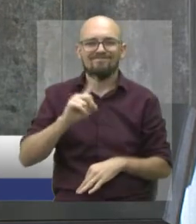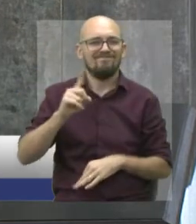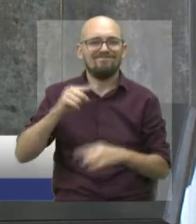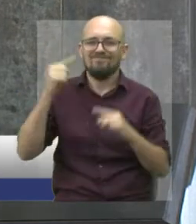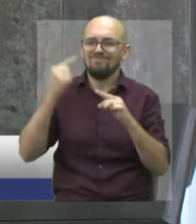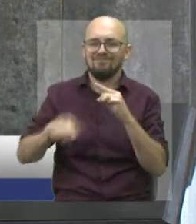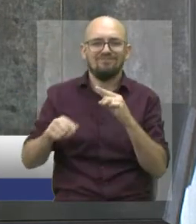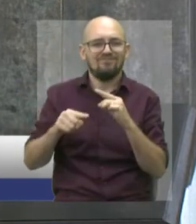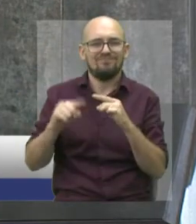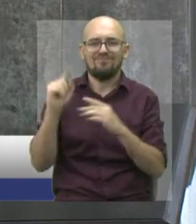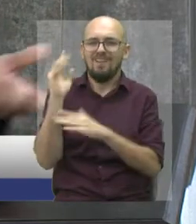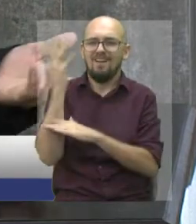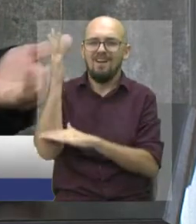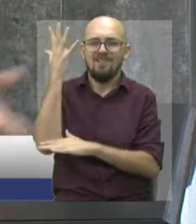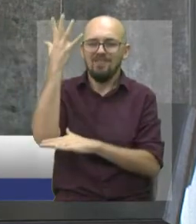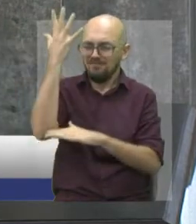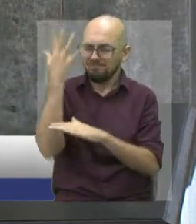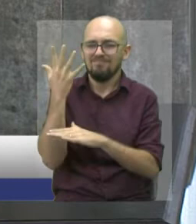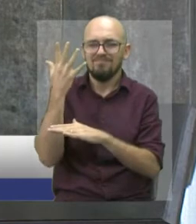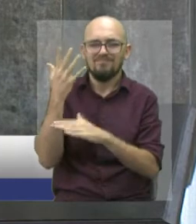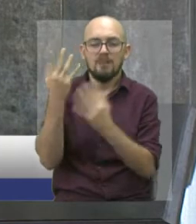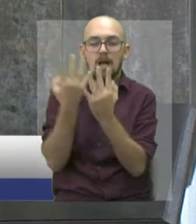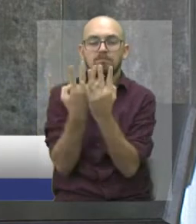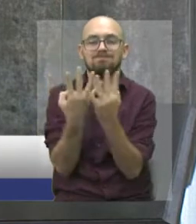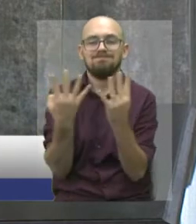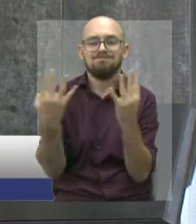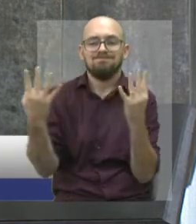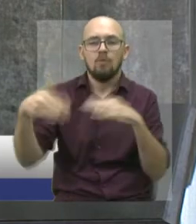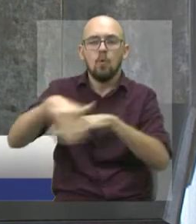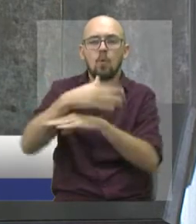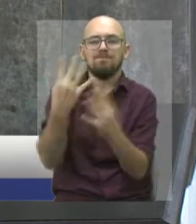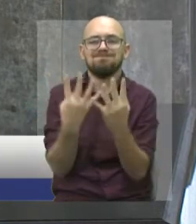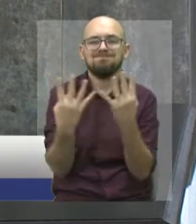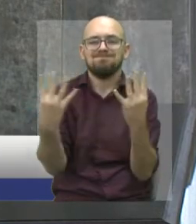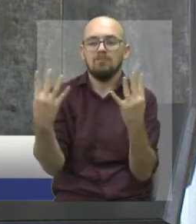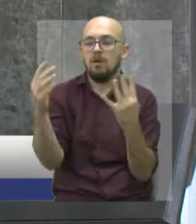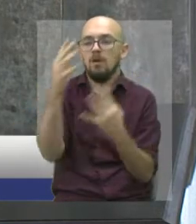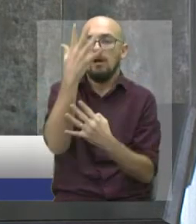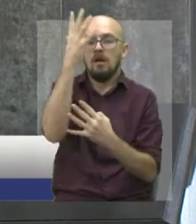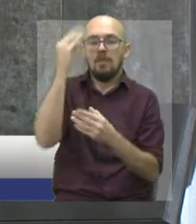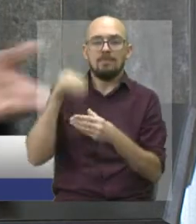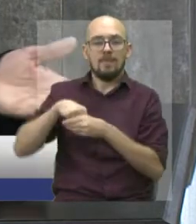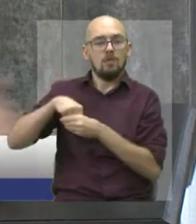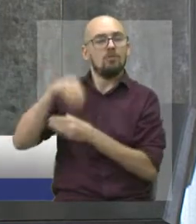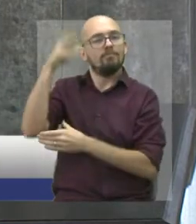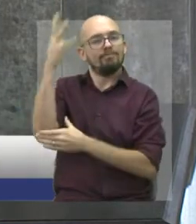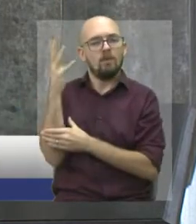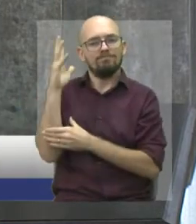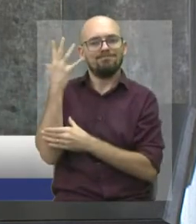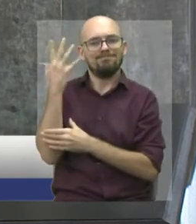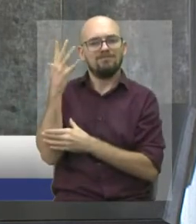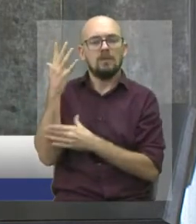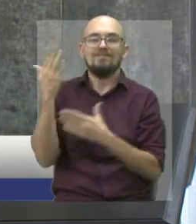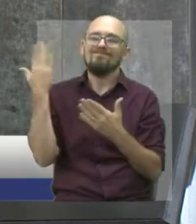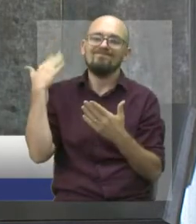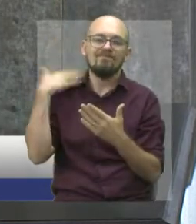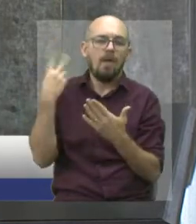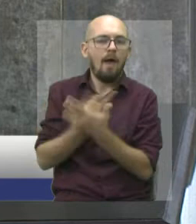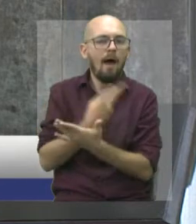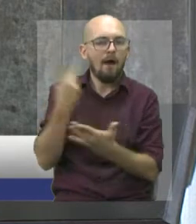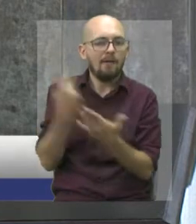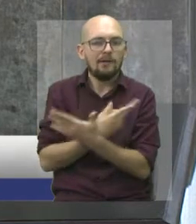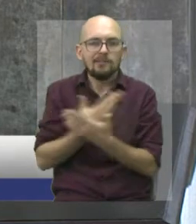nesse local, mas desde que plantaram, agora tem que resolver a situação. Nós fizemos um requerimento